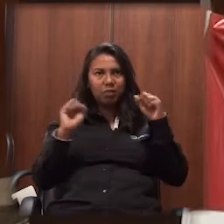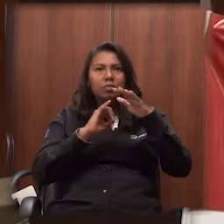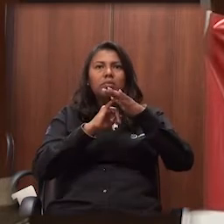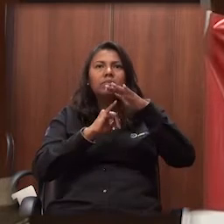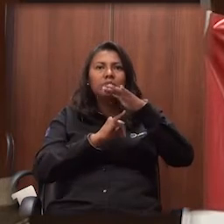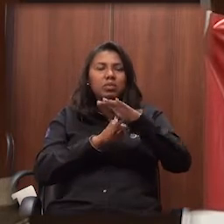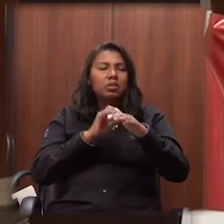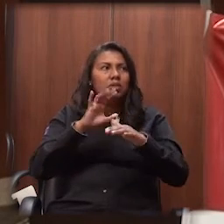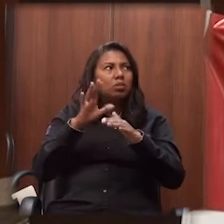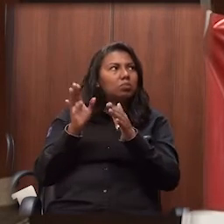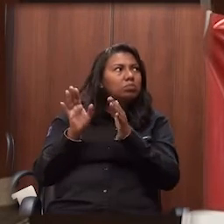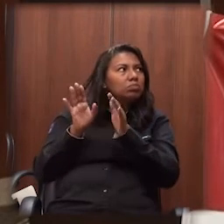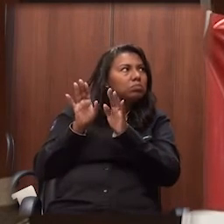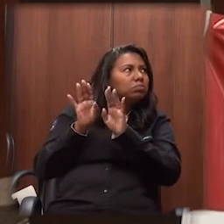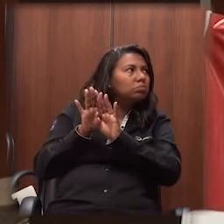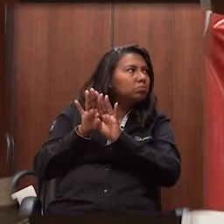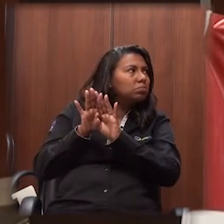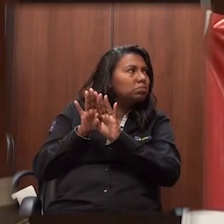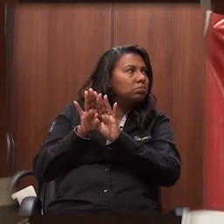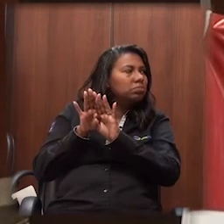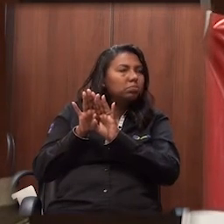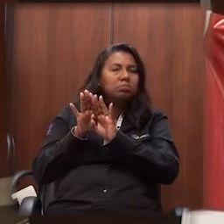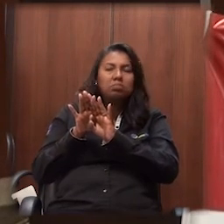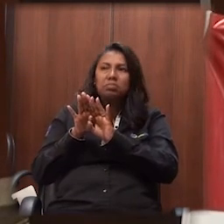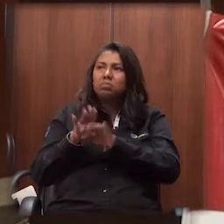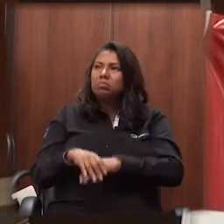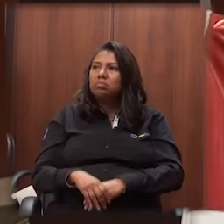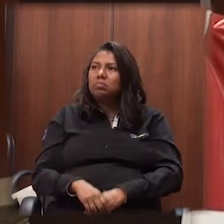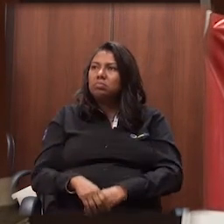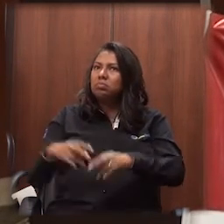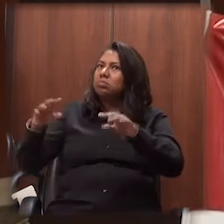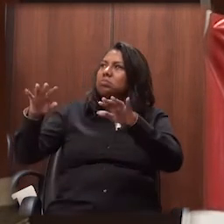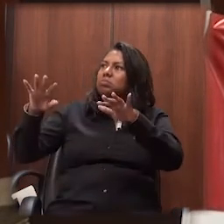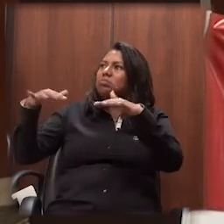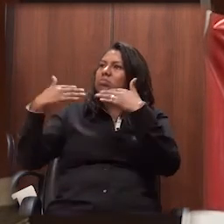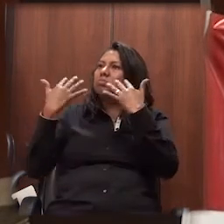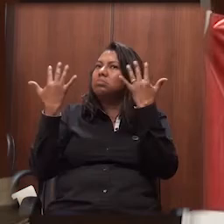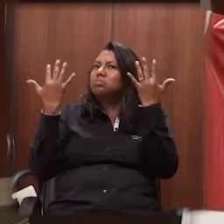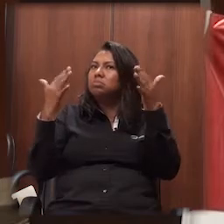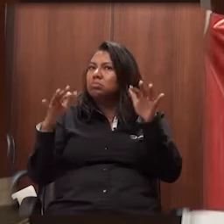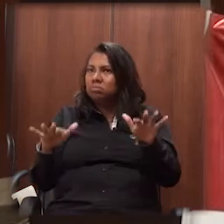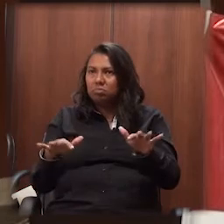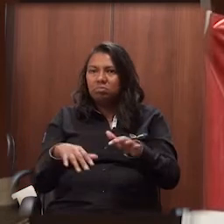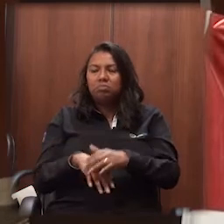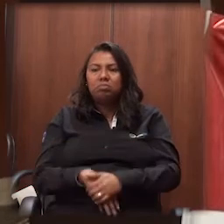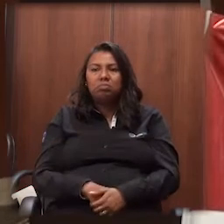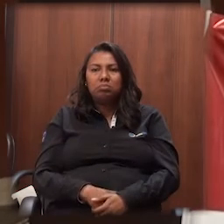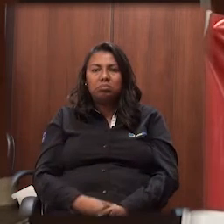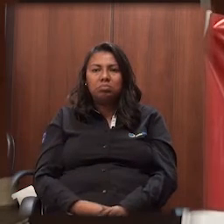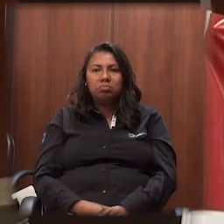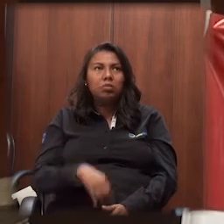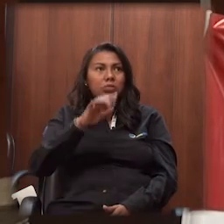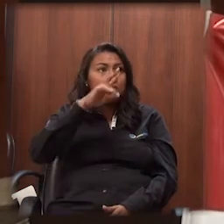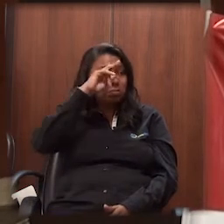a se fechar sobre si mesmas. Elas são geradas e gestadas na base dos seus